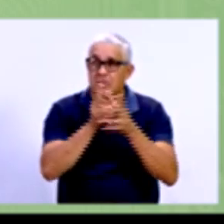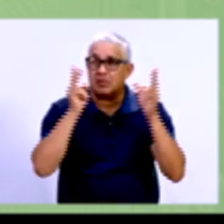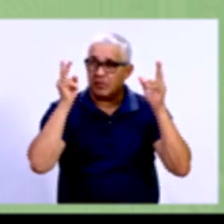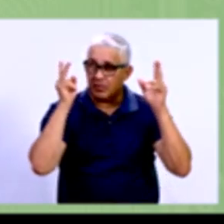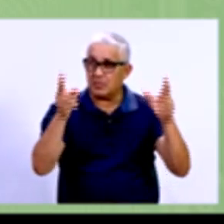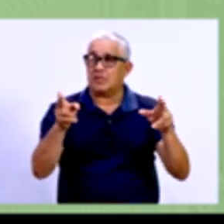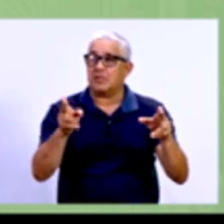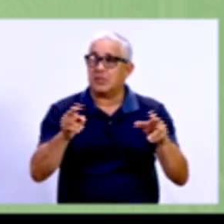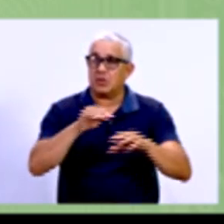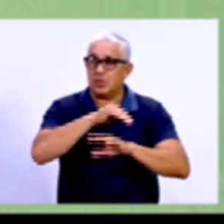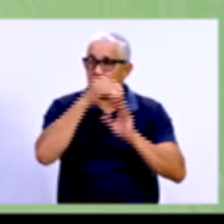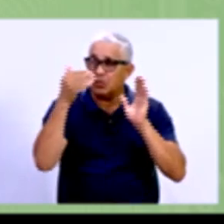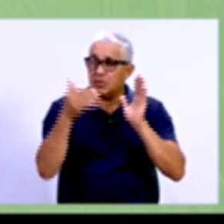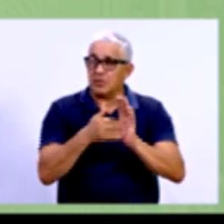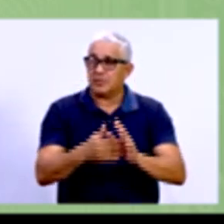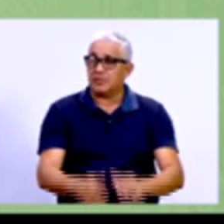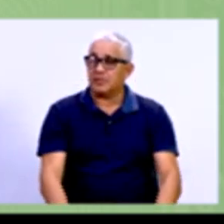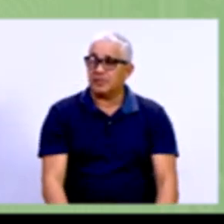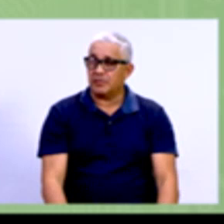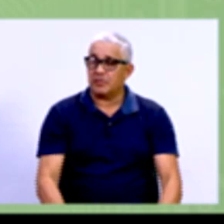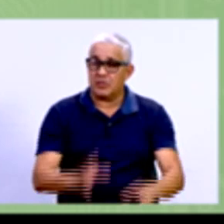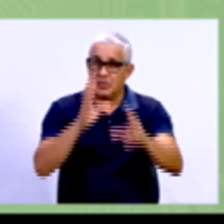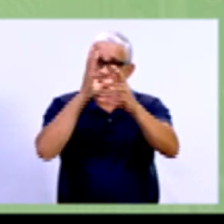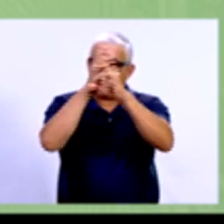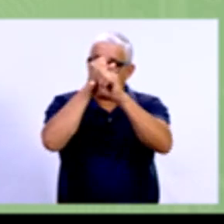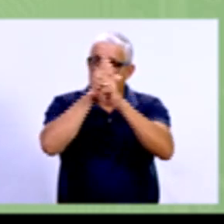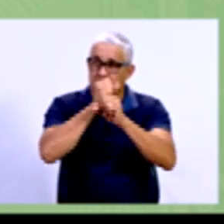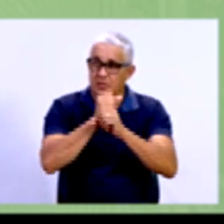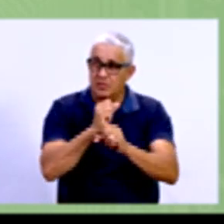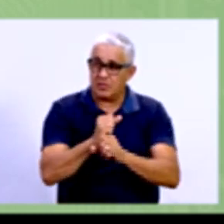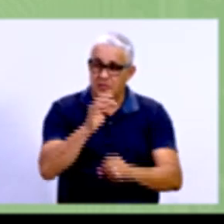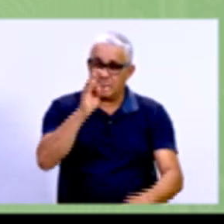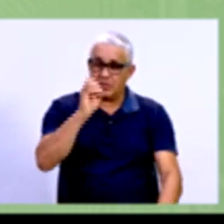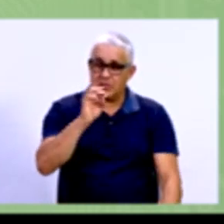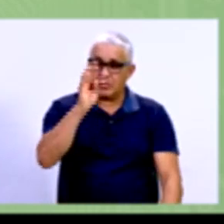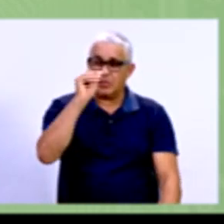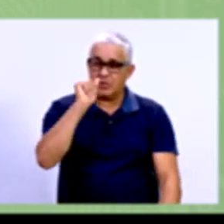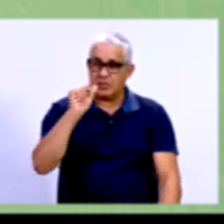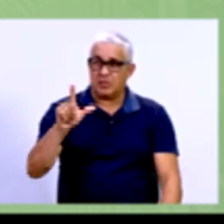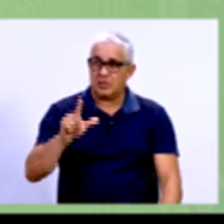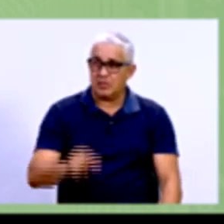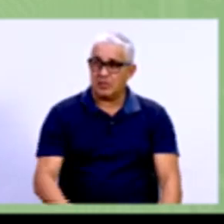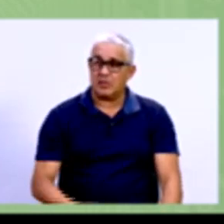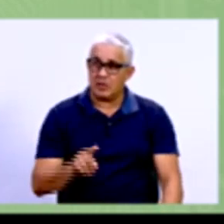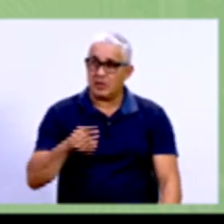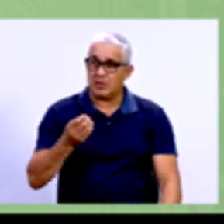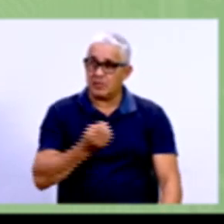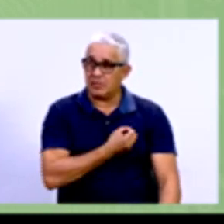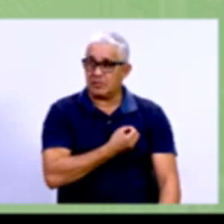ao quadrado até chegarmos à soma dele. Aí são esses números